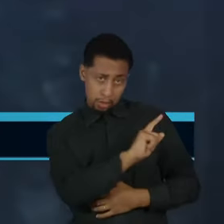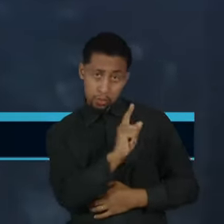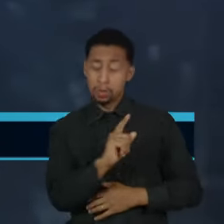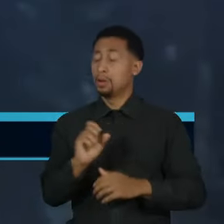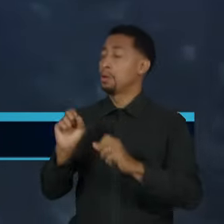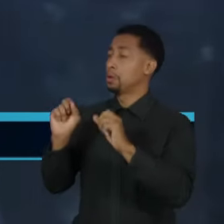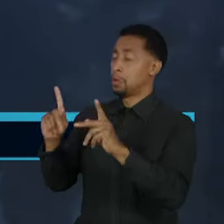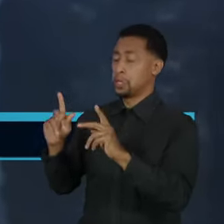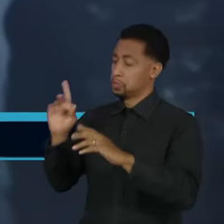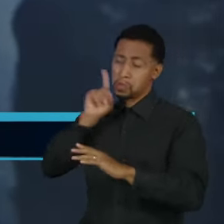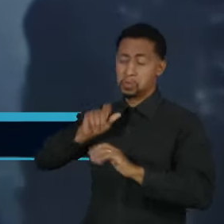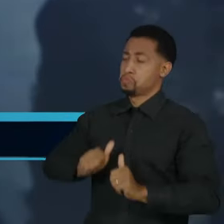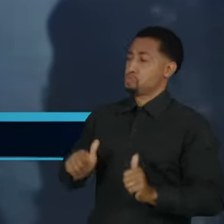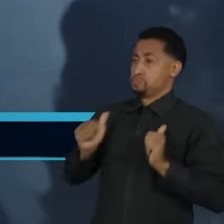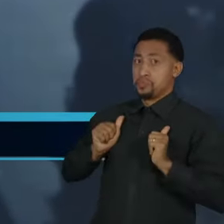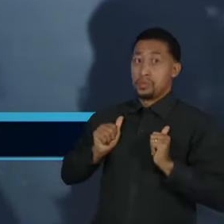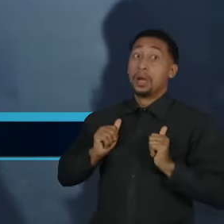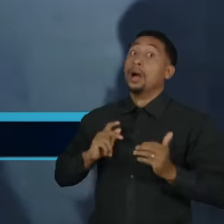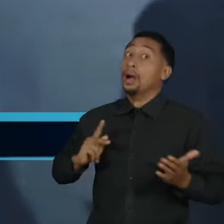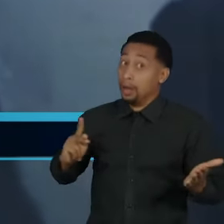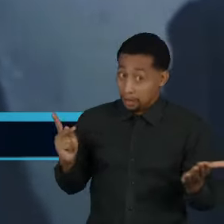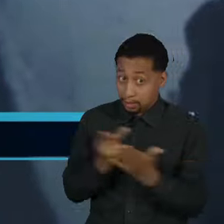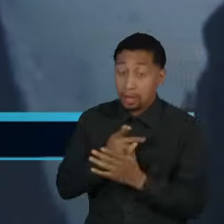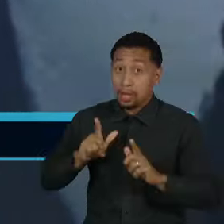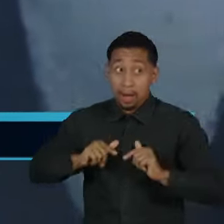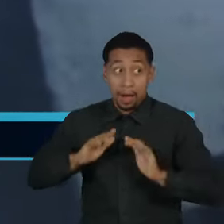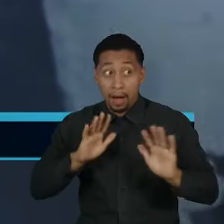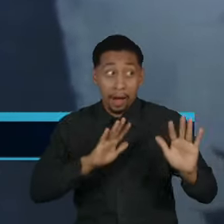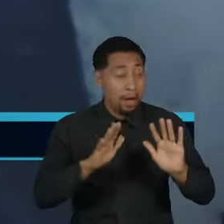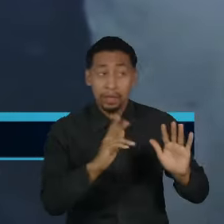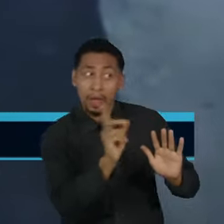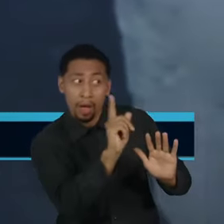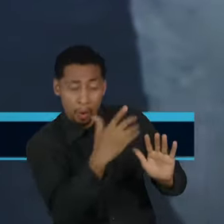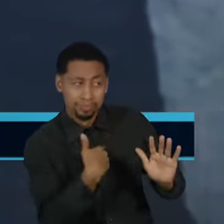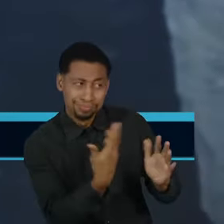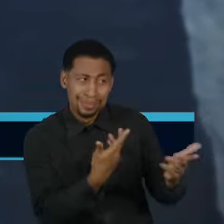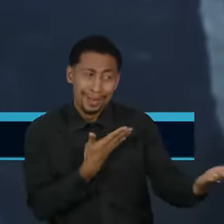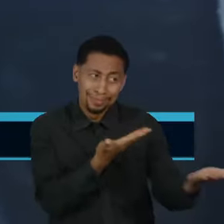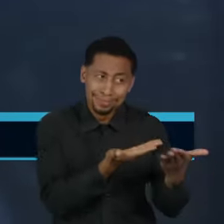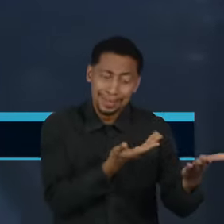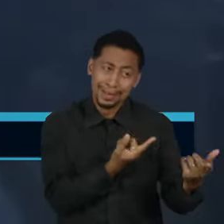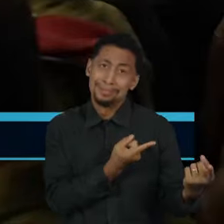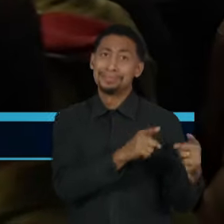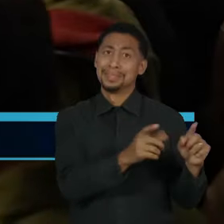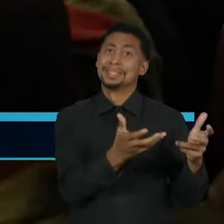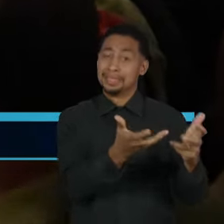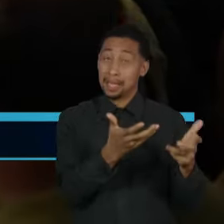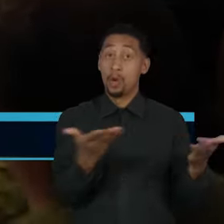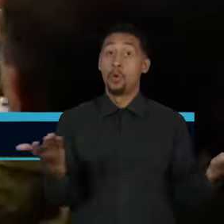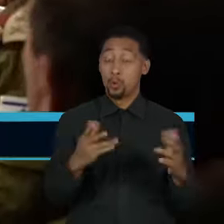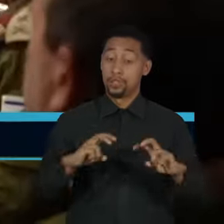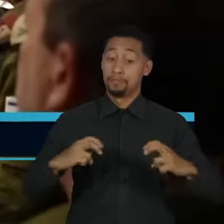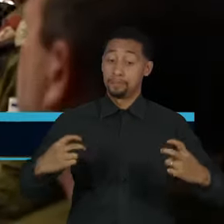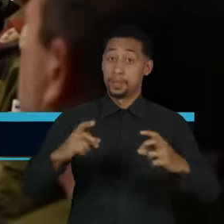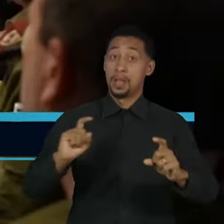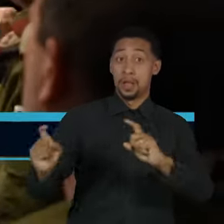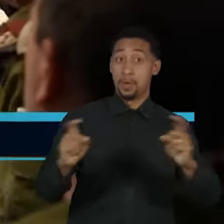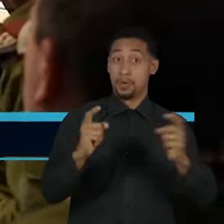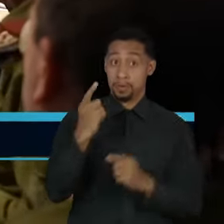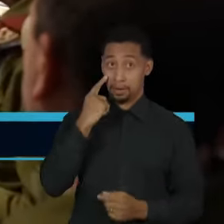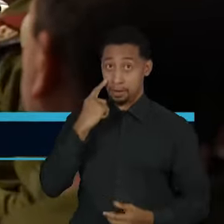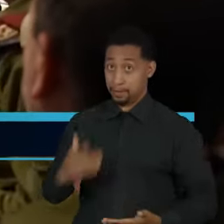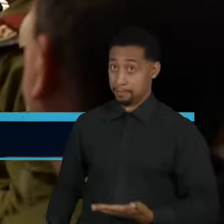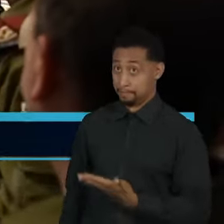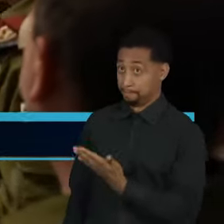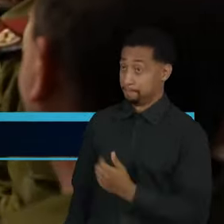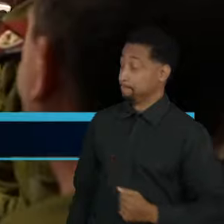a guerra. Hoje, o primeiro-ministro Benjamin Netanyahu se reuniu com o Conselho de Segurança israelense. Na reunião, o